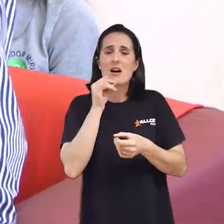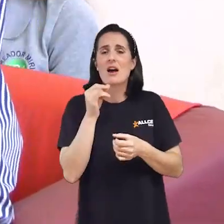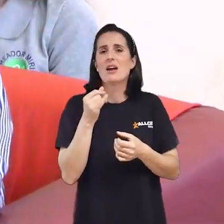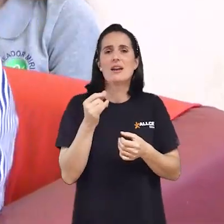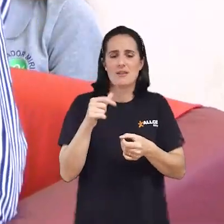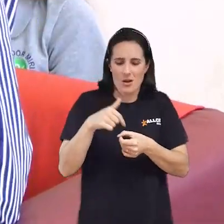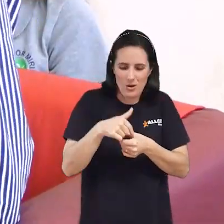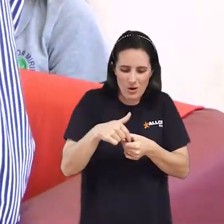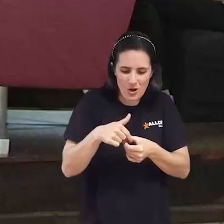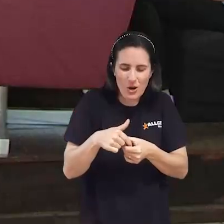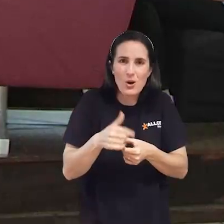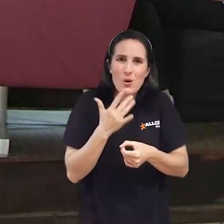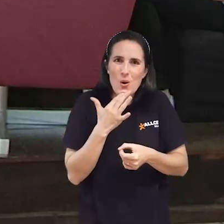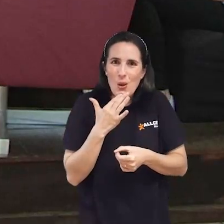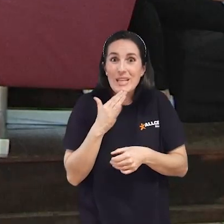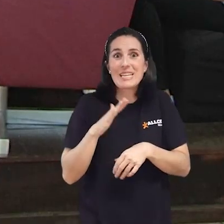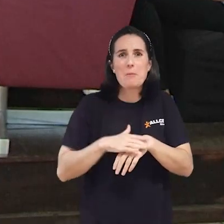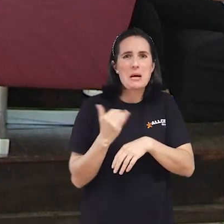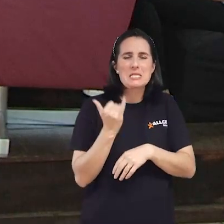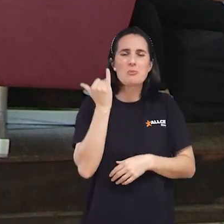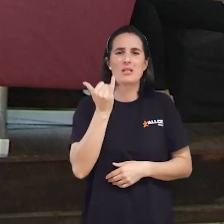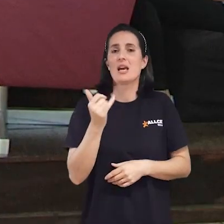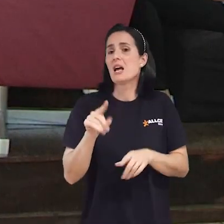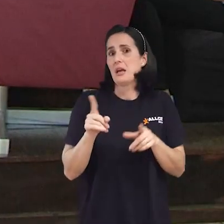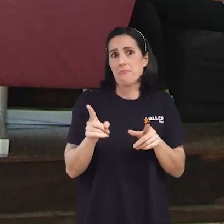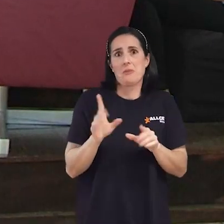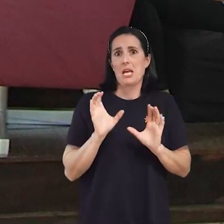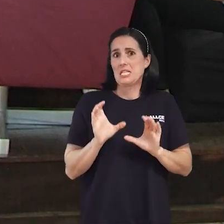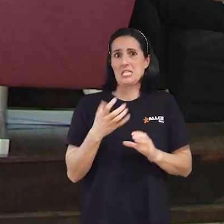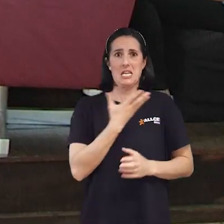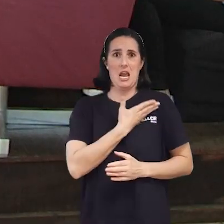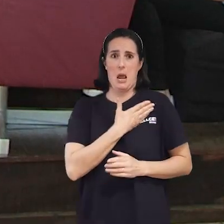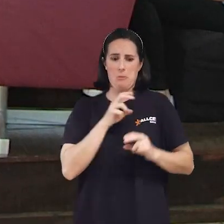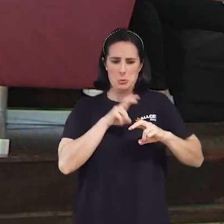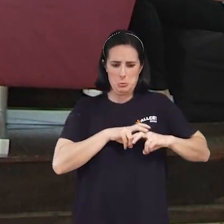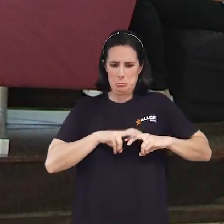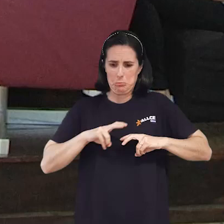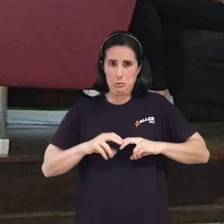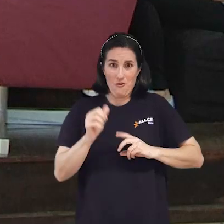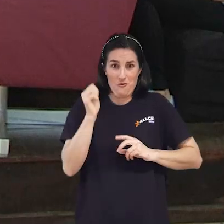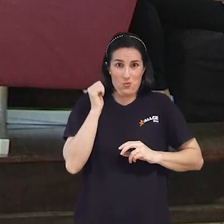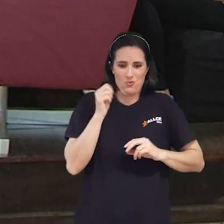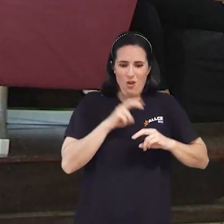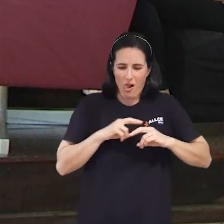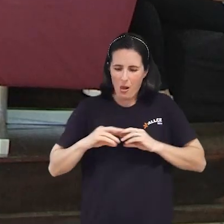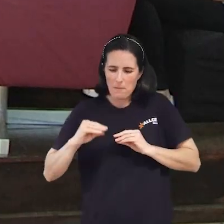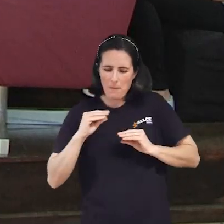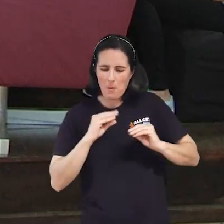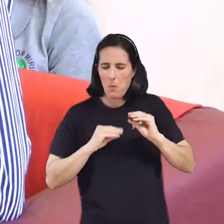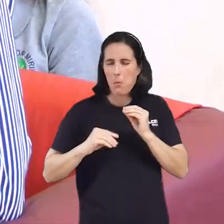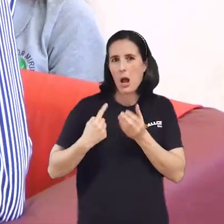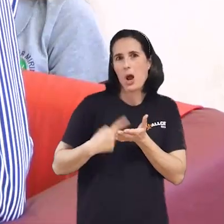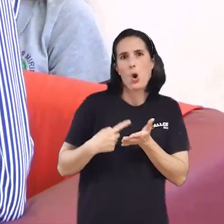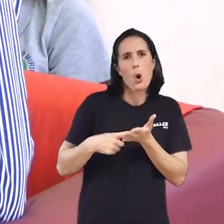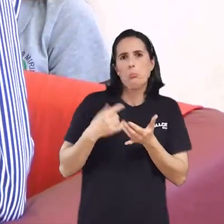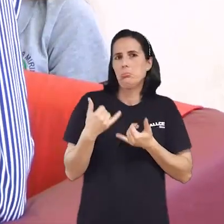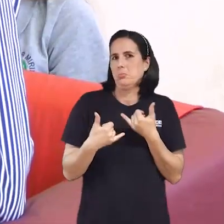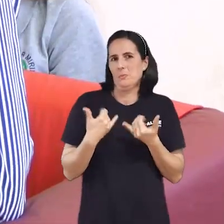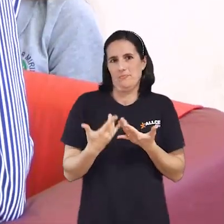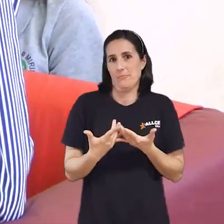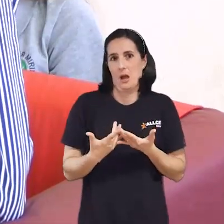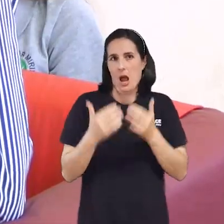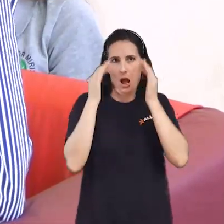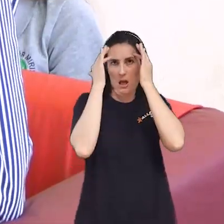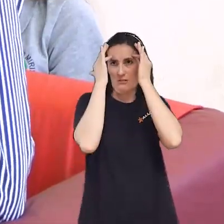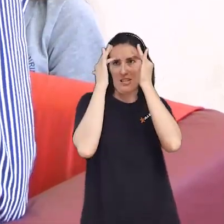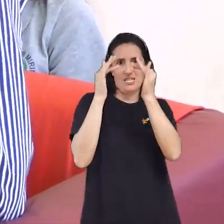lembrar, os vereadores aqui, mas era o que a gente fazia assim de organização de fundo de sala. Era o momento